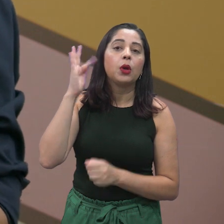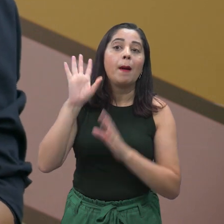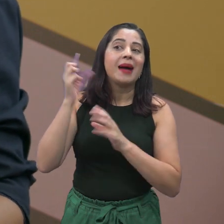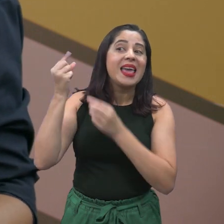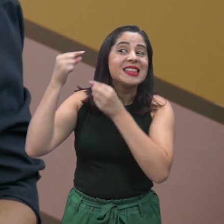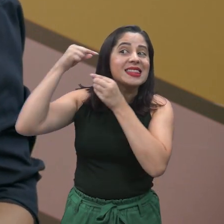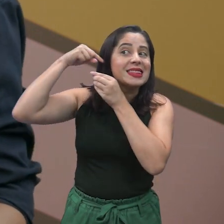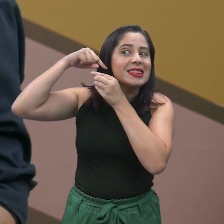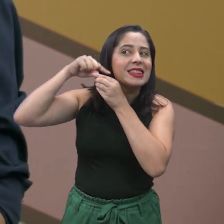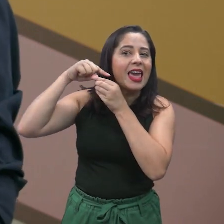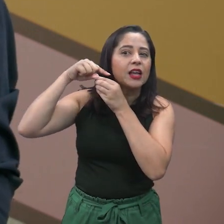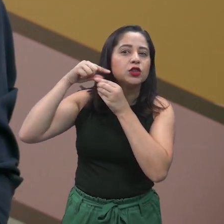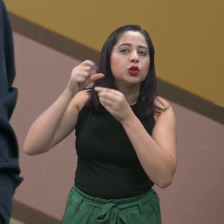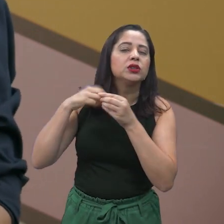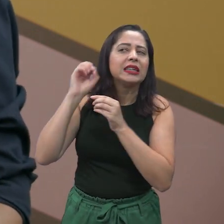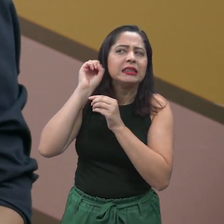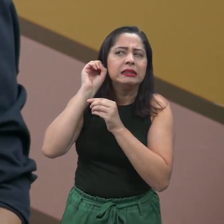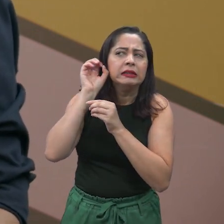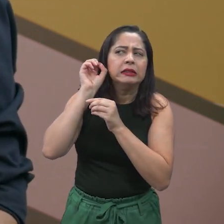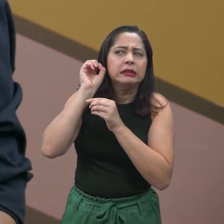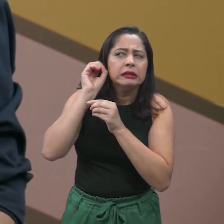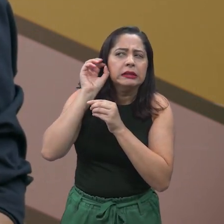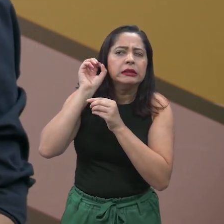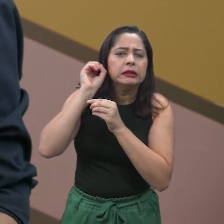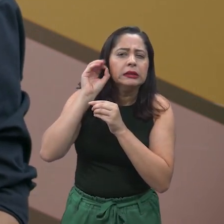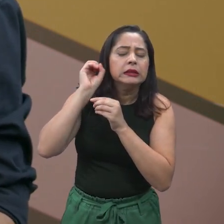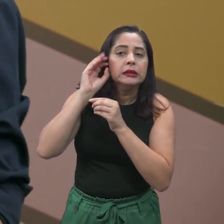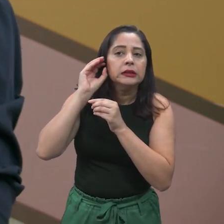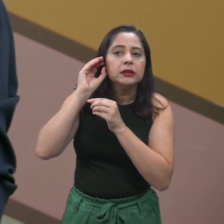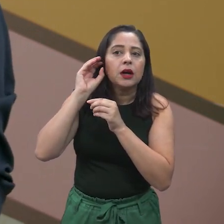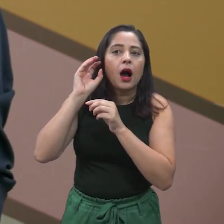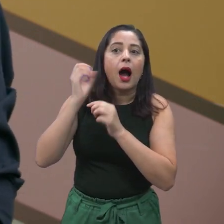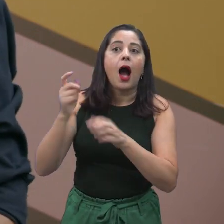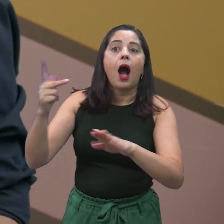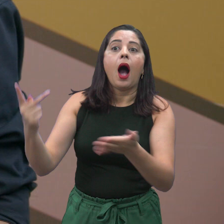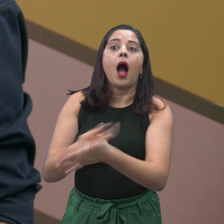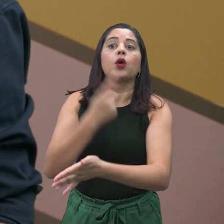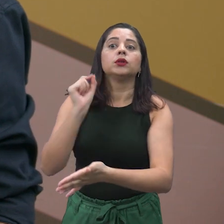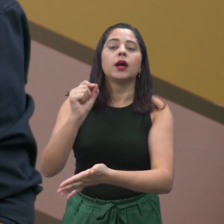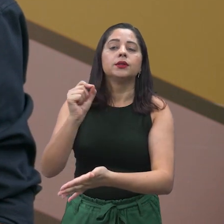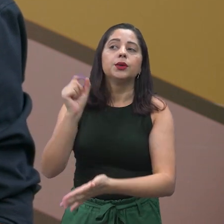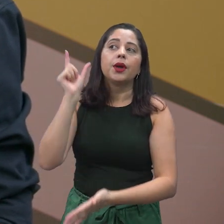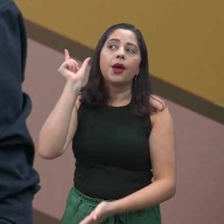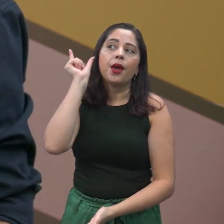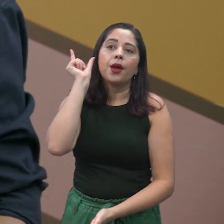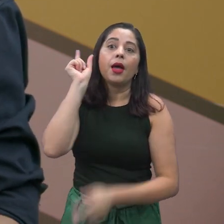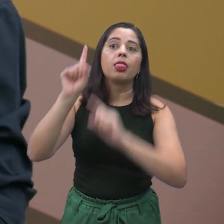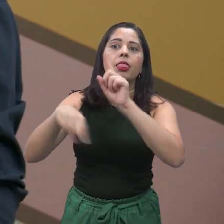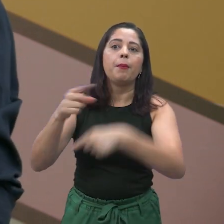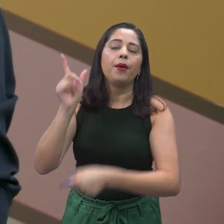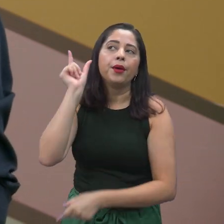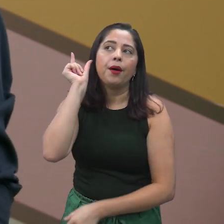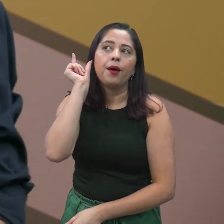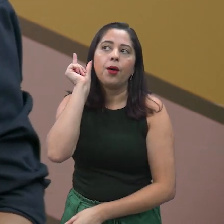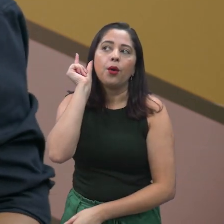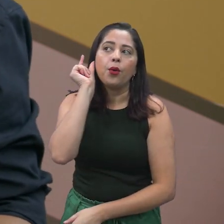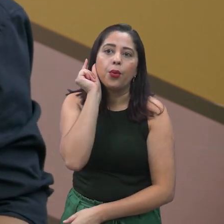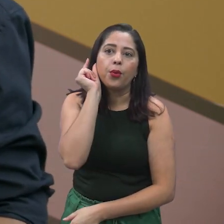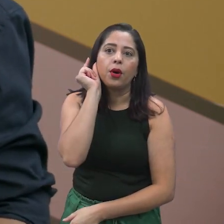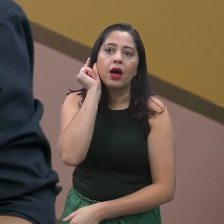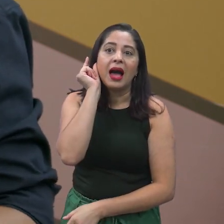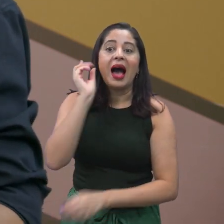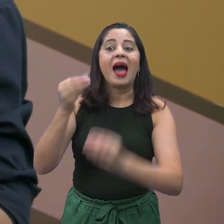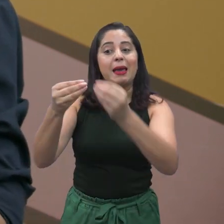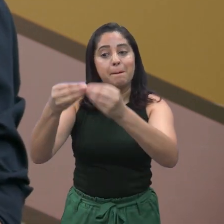a criança perde transitoriamente um pouco de decibéis para a audição e que pode ser importante durante a alfabetização, Sim. durante